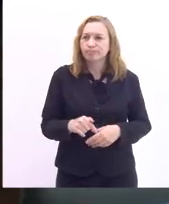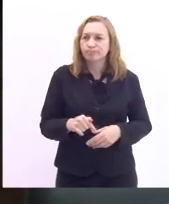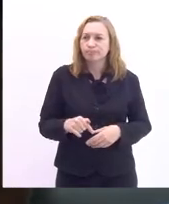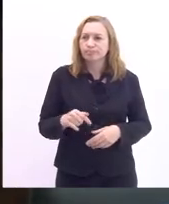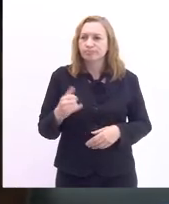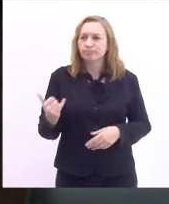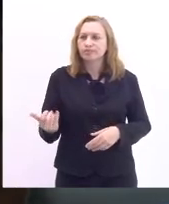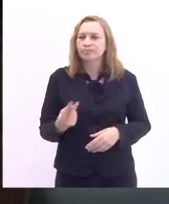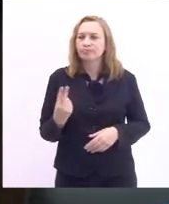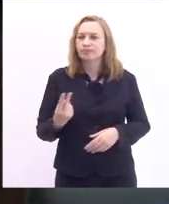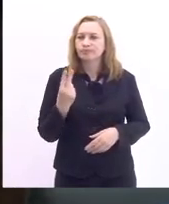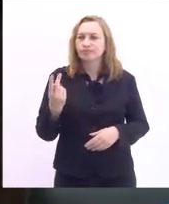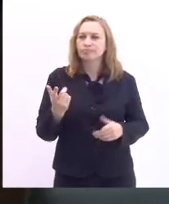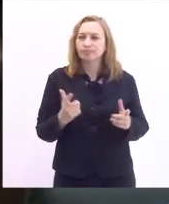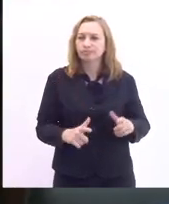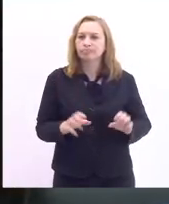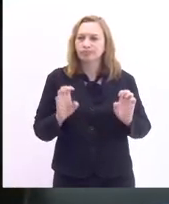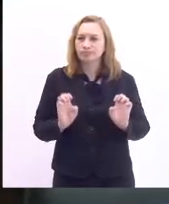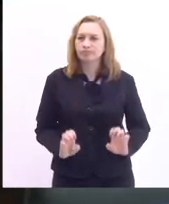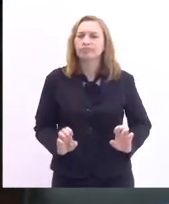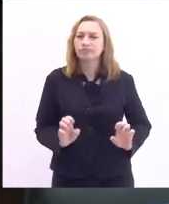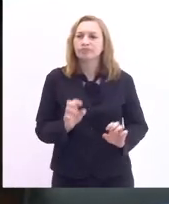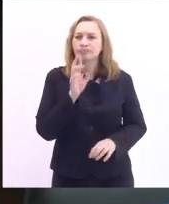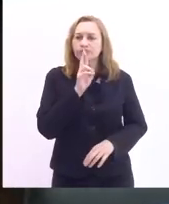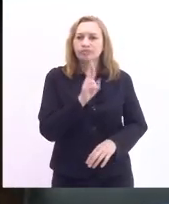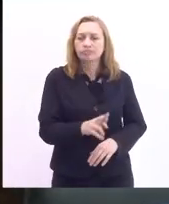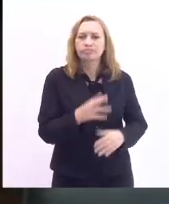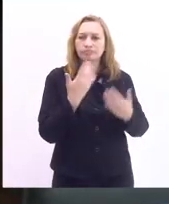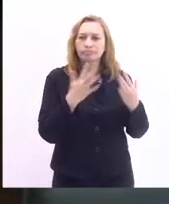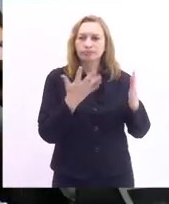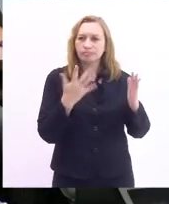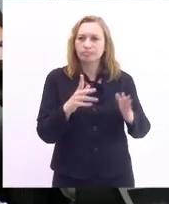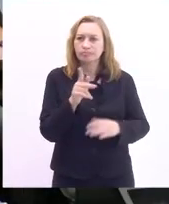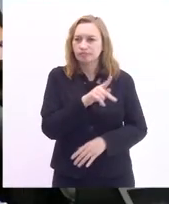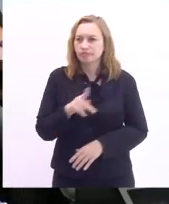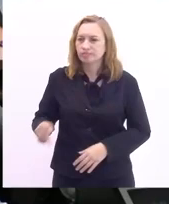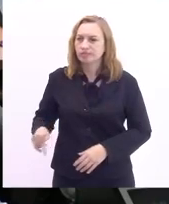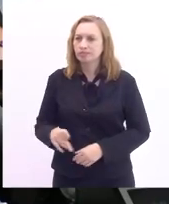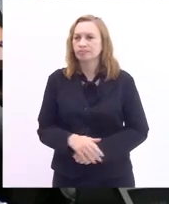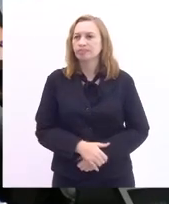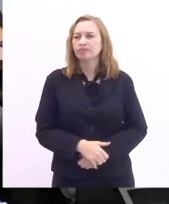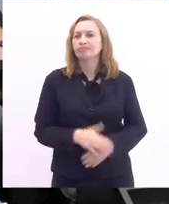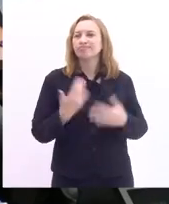primou pela legalidade e o resultado tá aqui Parabéns presidente